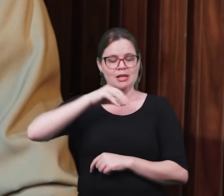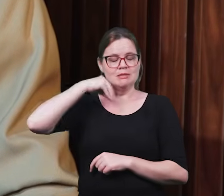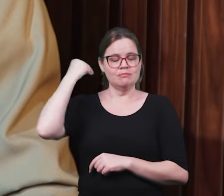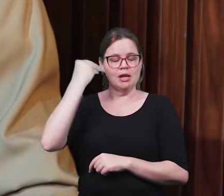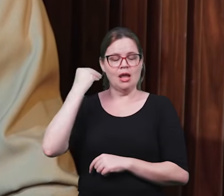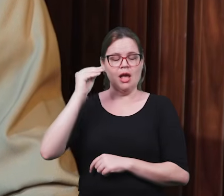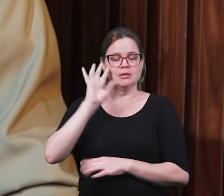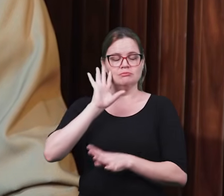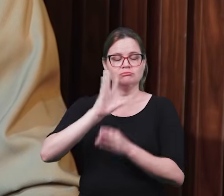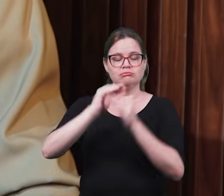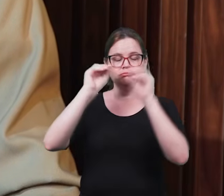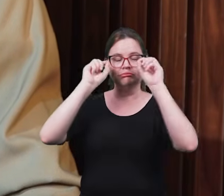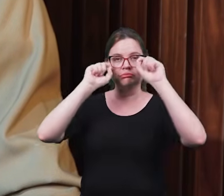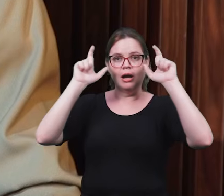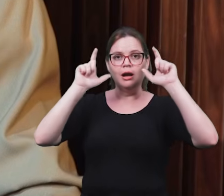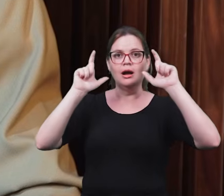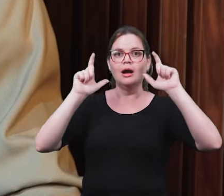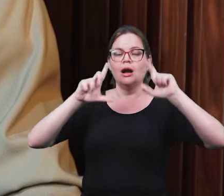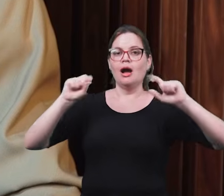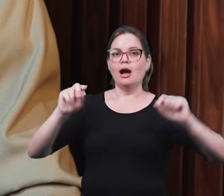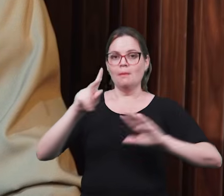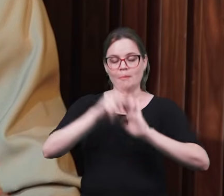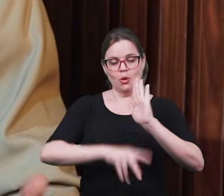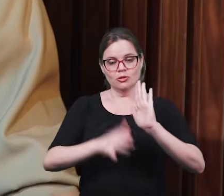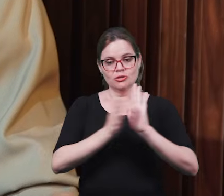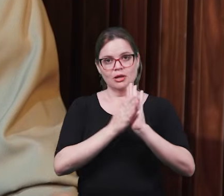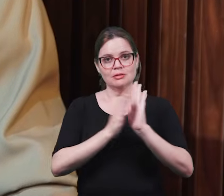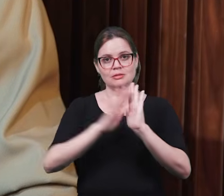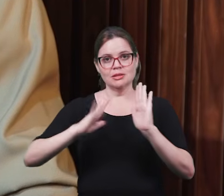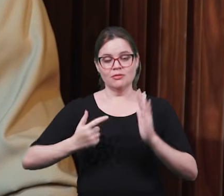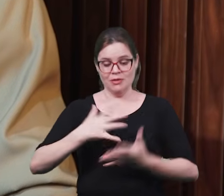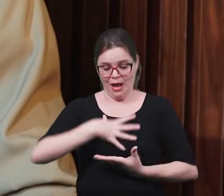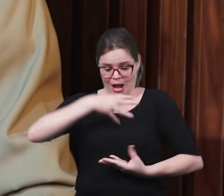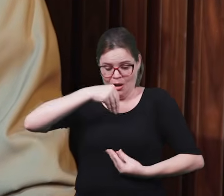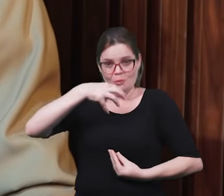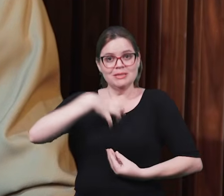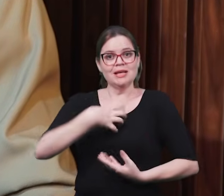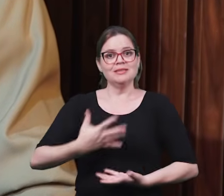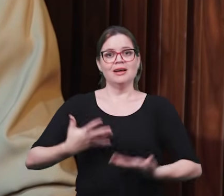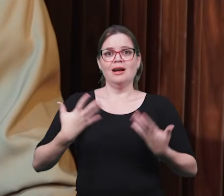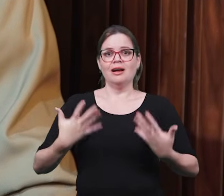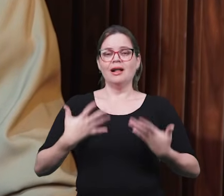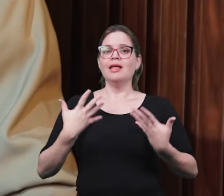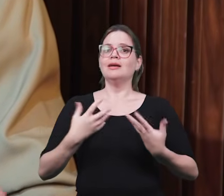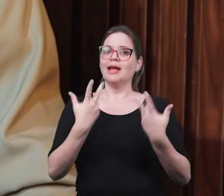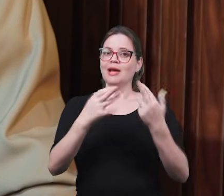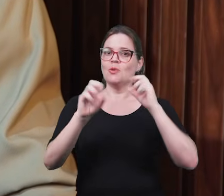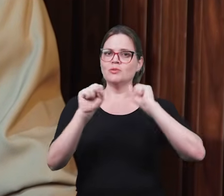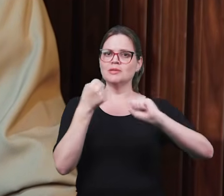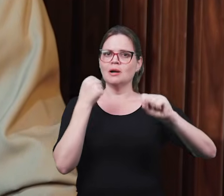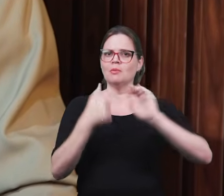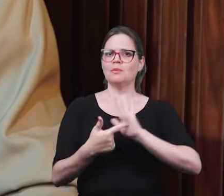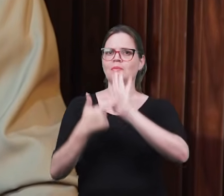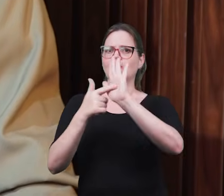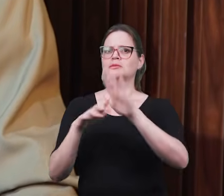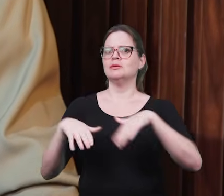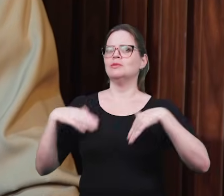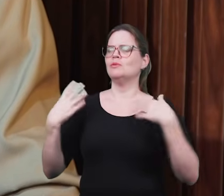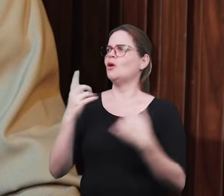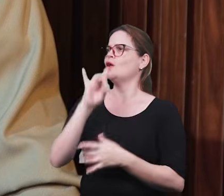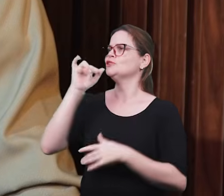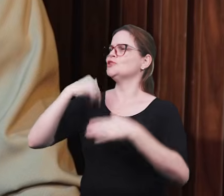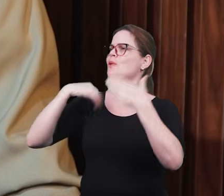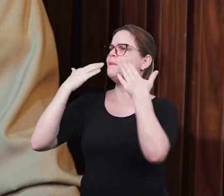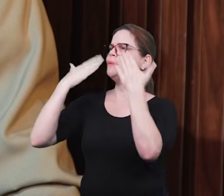projeto de salvação, a alma dele se anela de uma tal maneira, como o salmista diz, né? Ou seja, quando me apresentarei diante